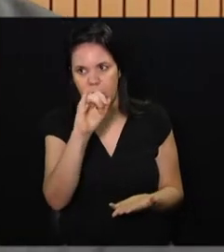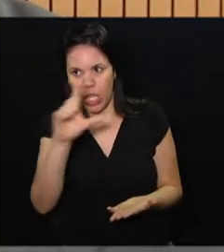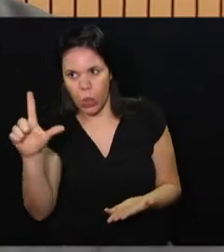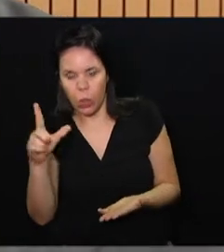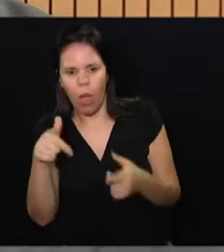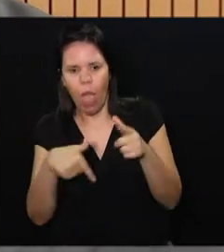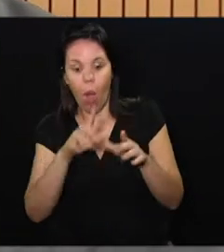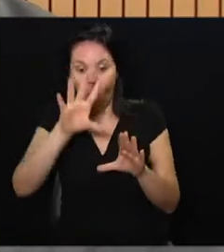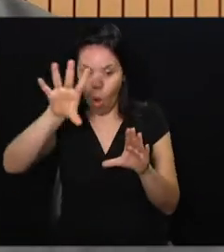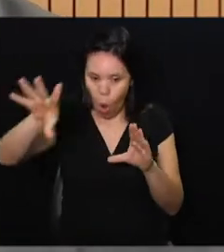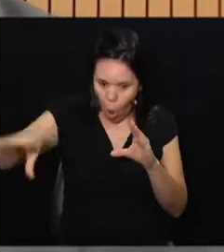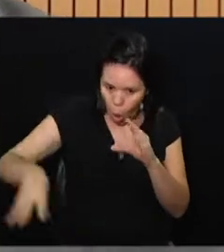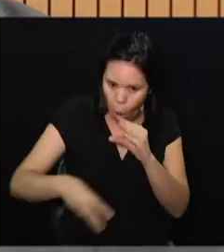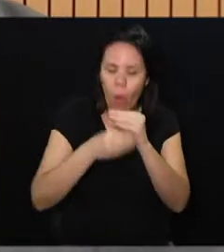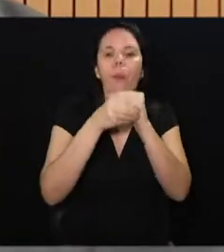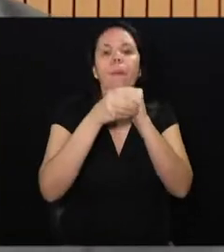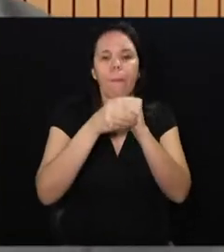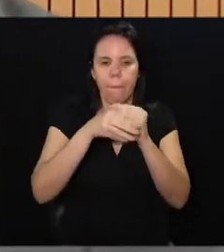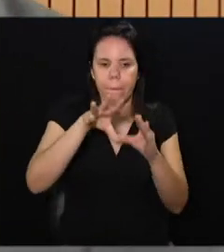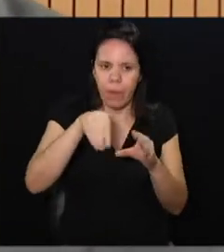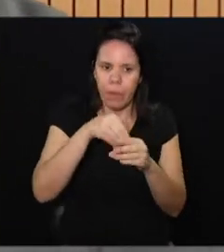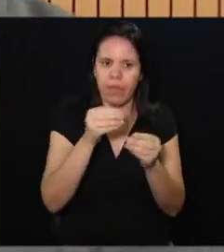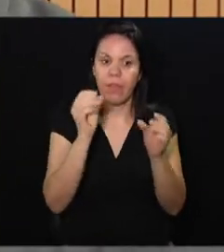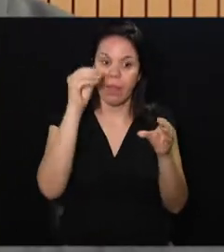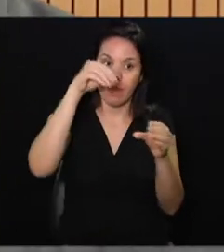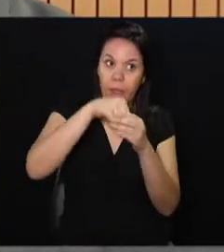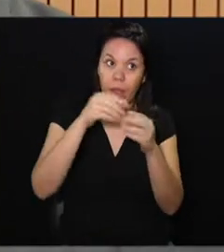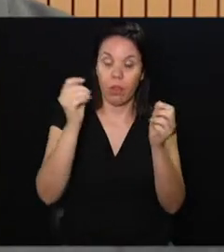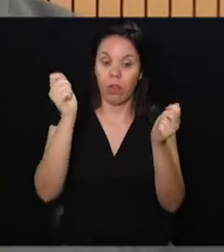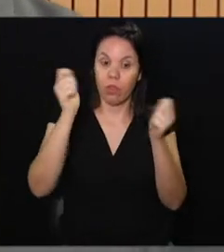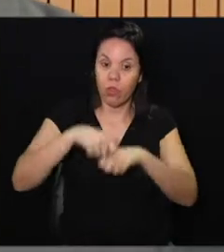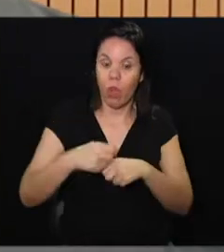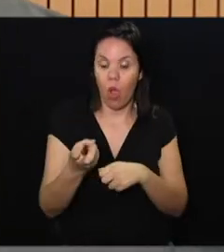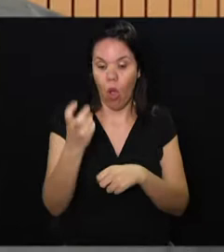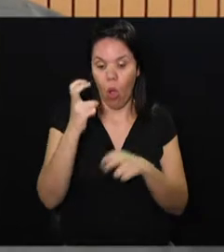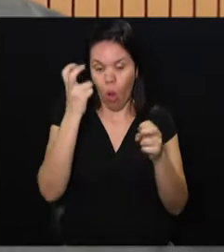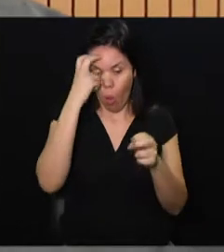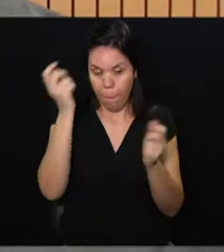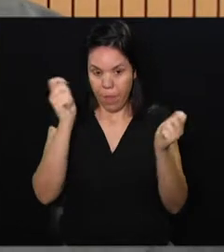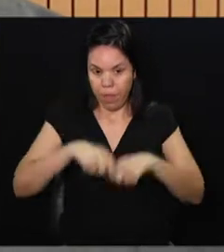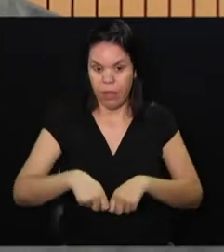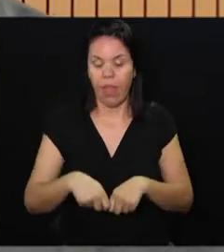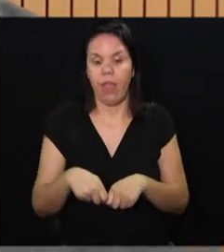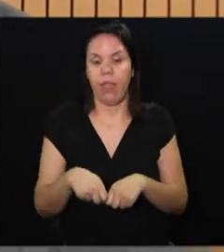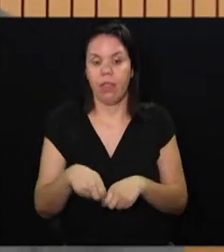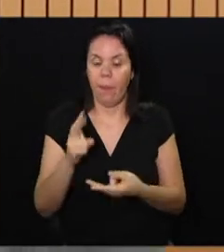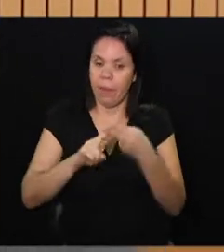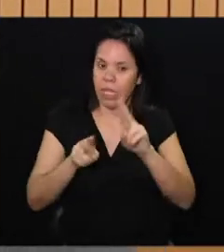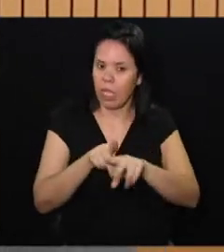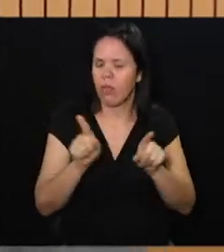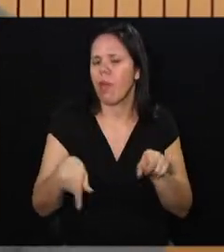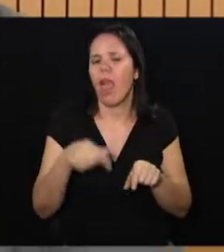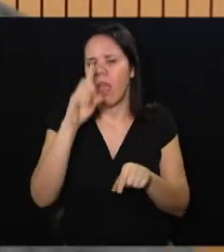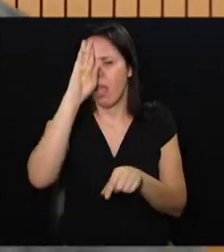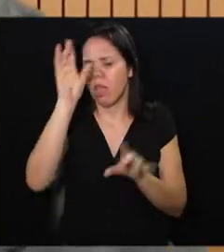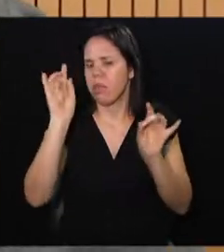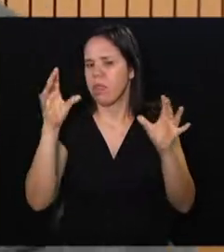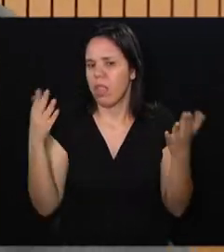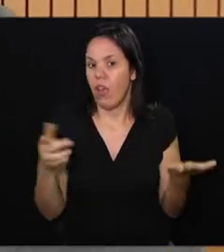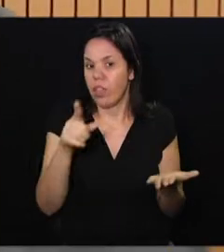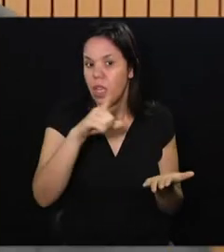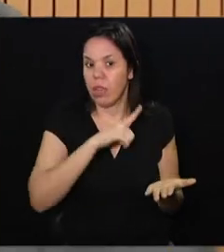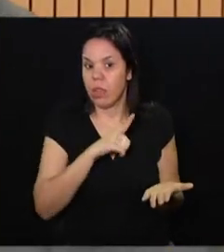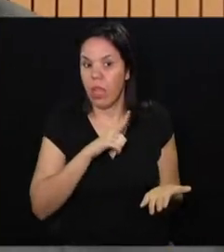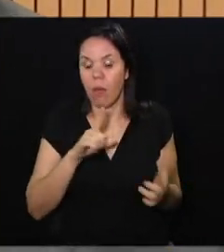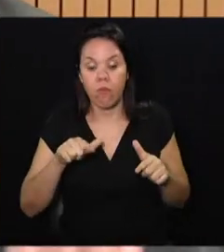suas competências e suas habilidades. Ela literalmente vai fazer um diferencial. Por exemplo, você precisa hoje ter a competência de